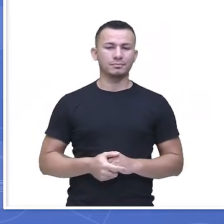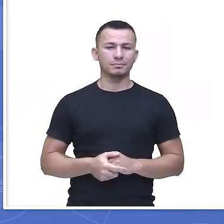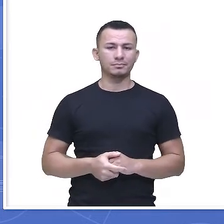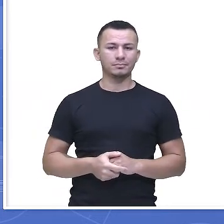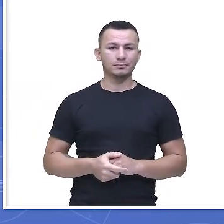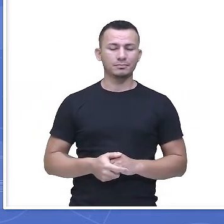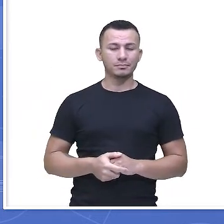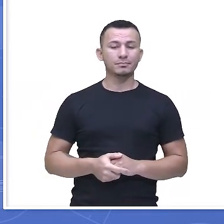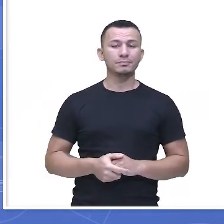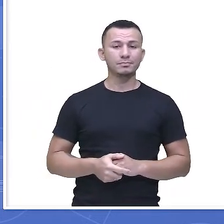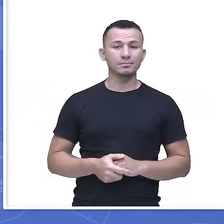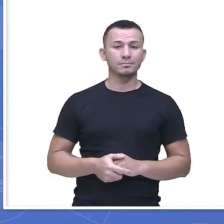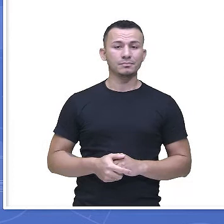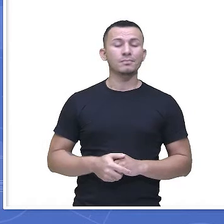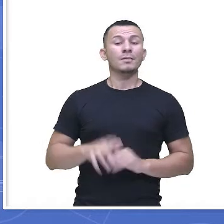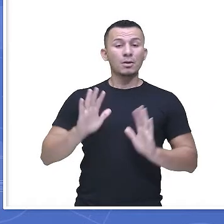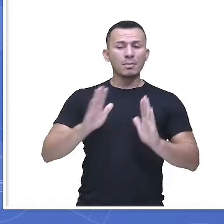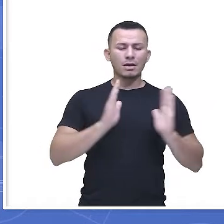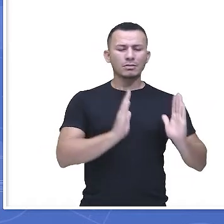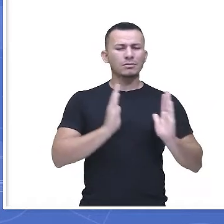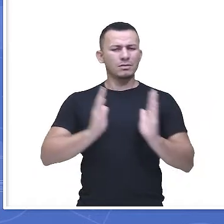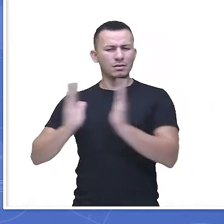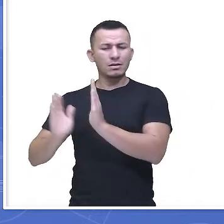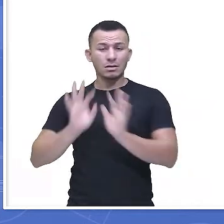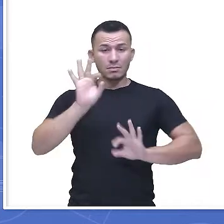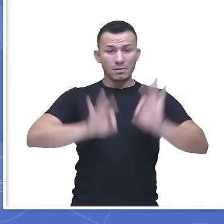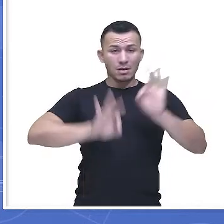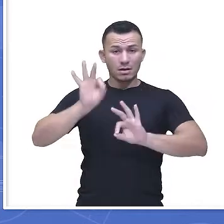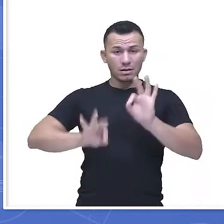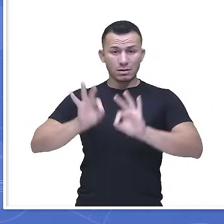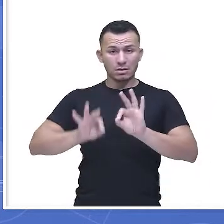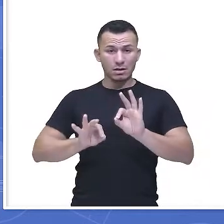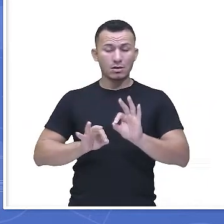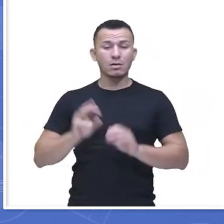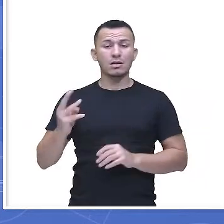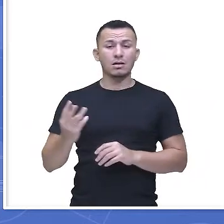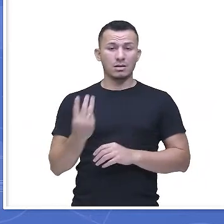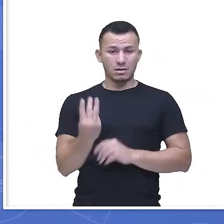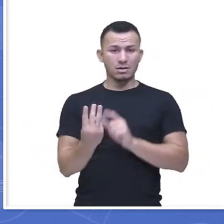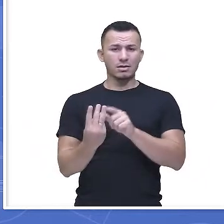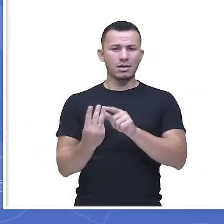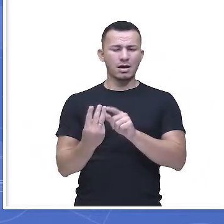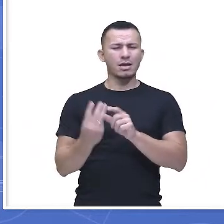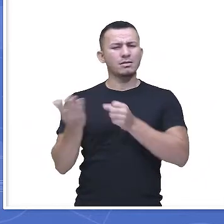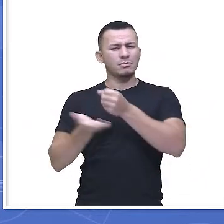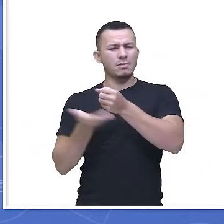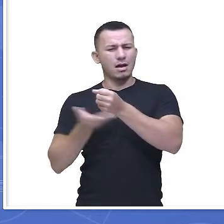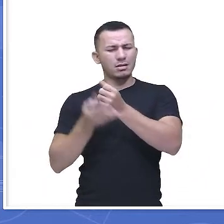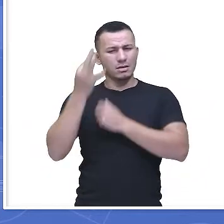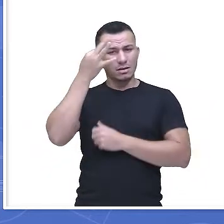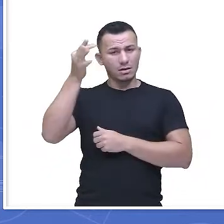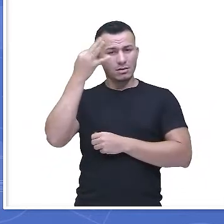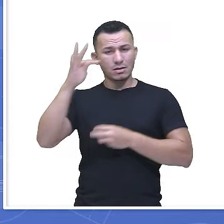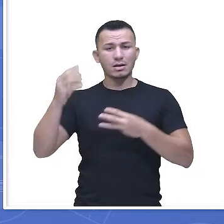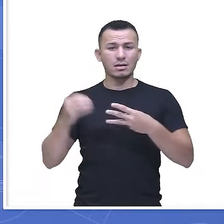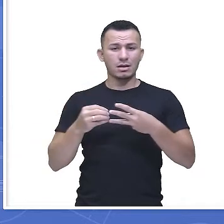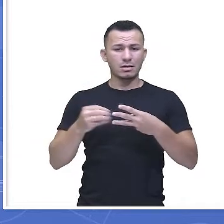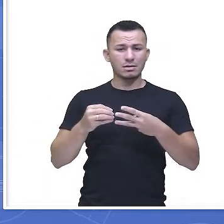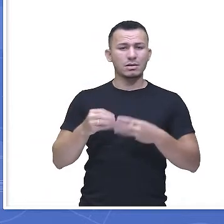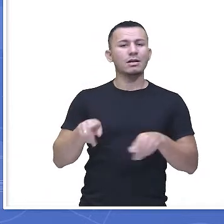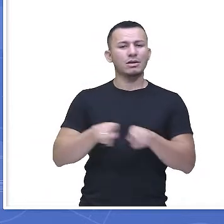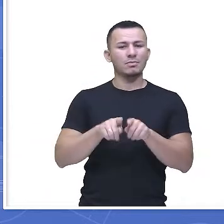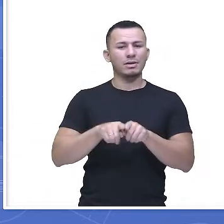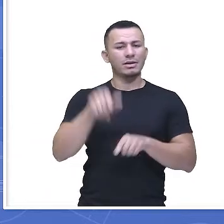contribuindo, colocando isso numa ordem, dizendo assim, olha, 3 pressupostos básicos da teoria celular, Schleiden e